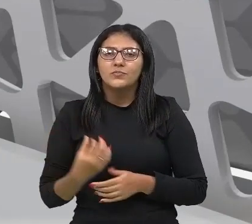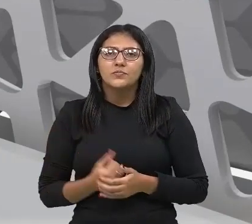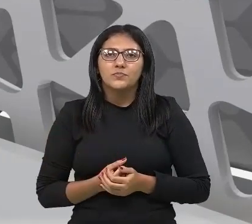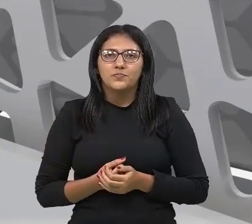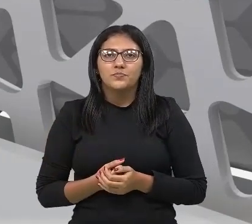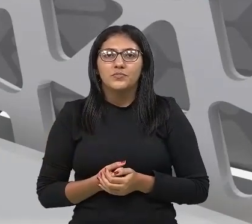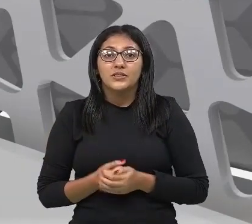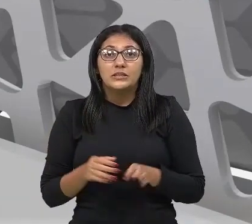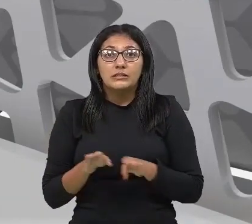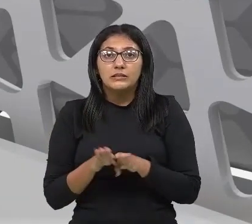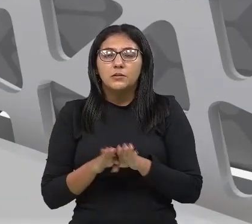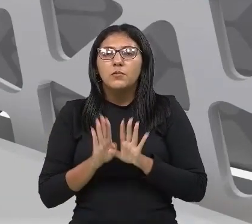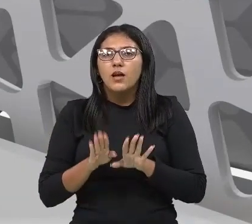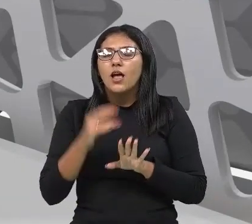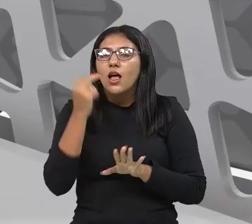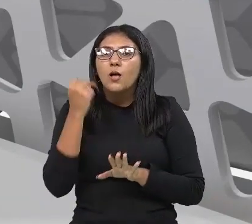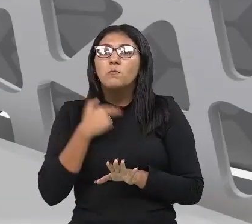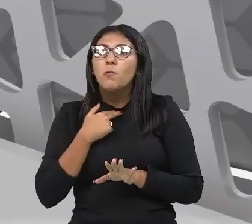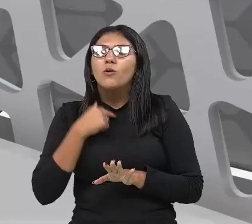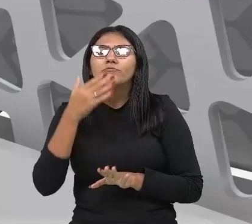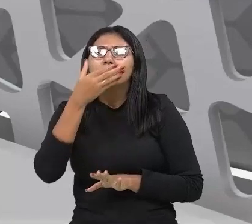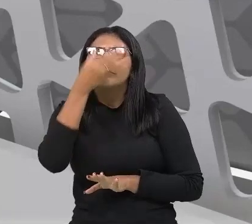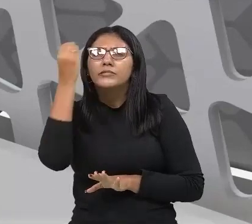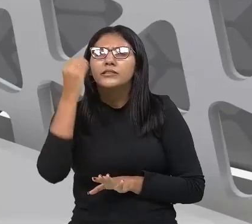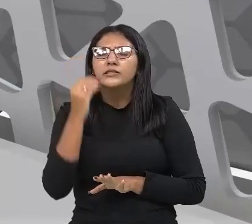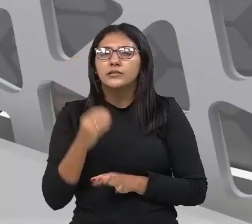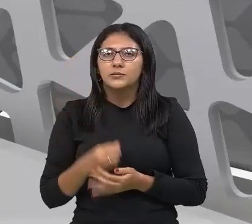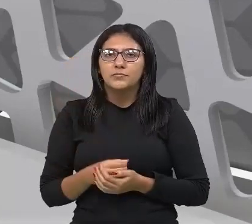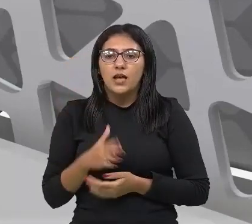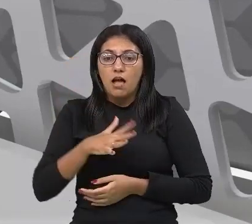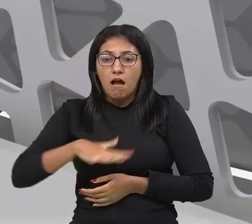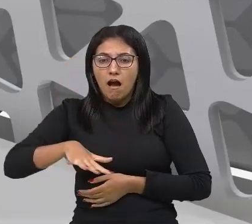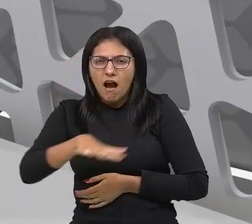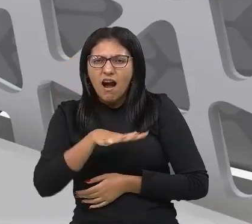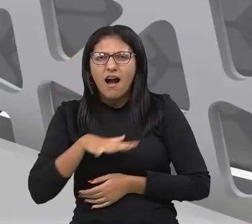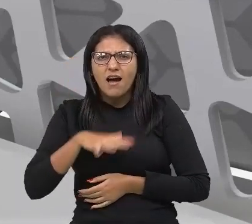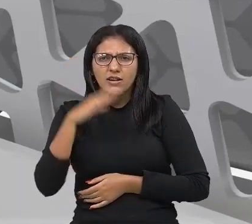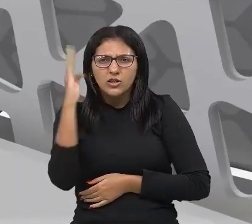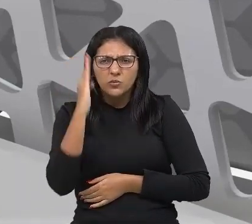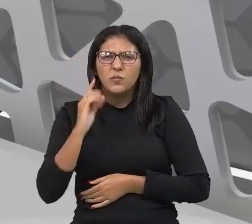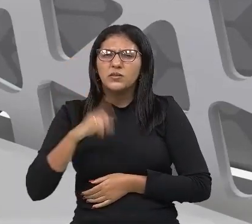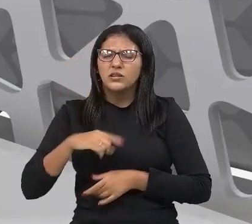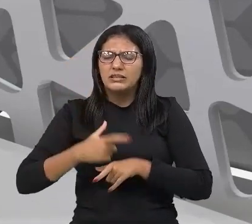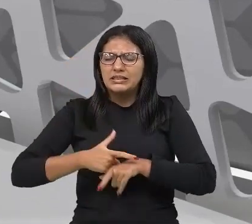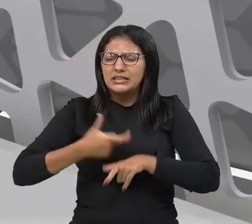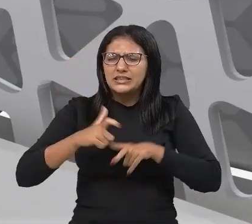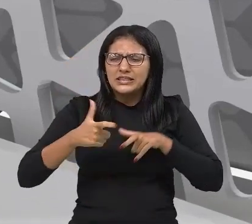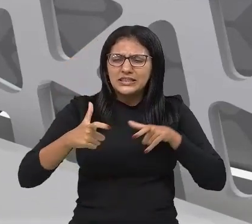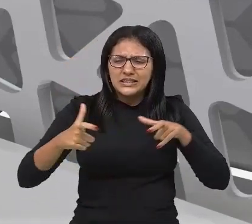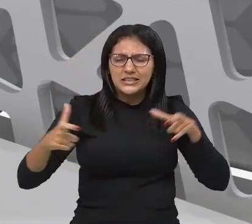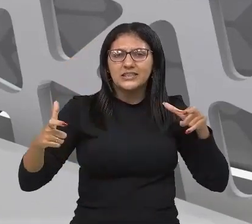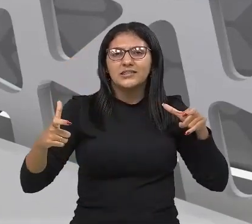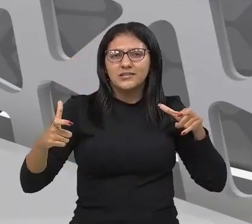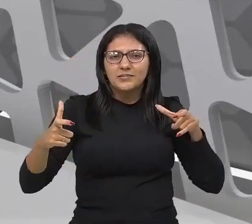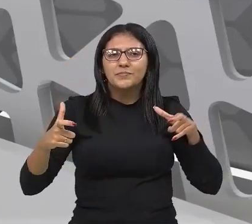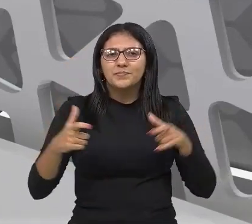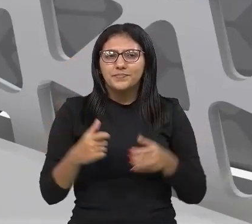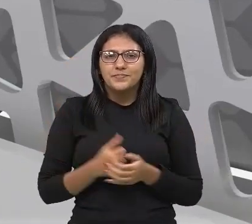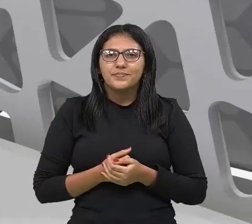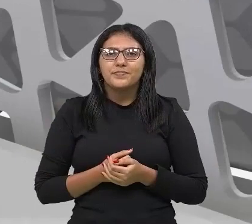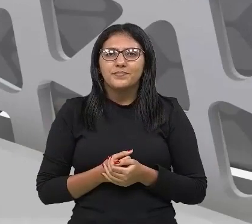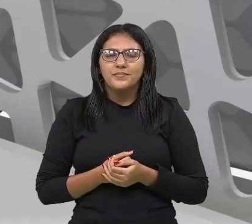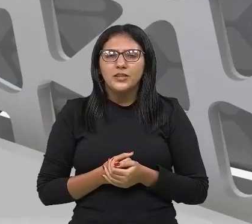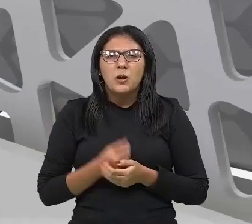não esqueçam que o território brasileiro, ele é muito extenso, tá? Então, as pessoas, como elas começam, né,